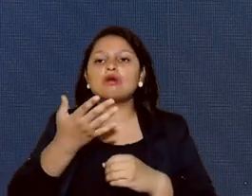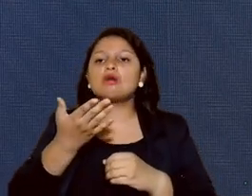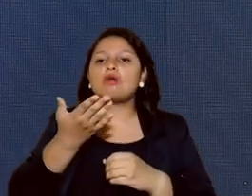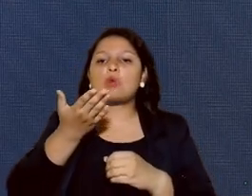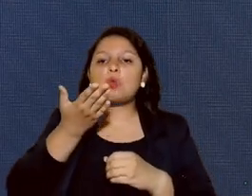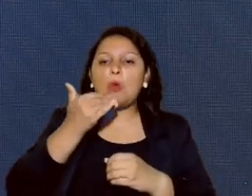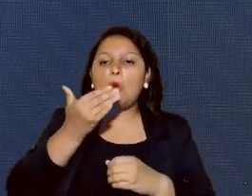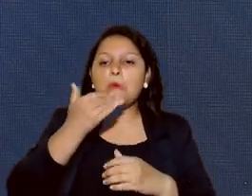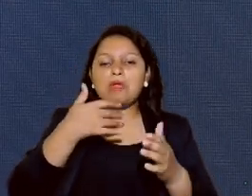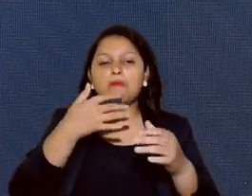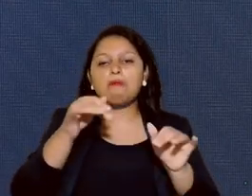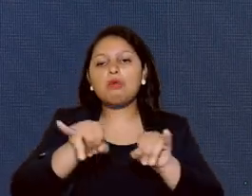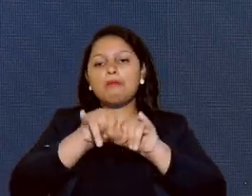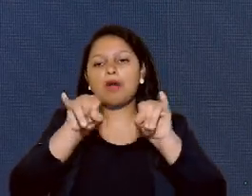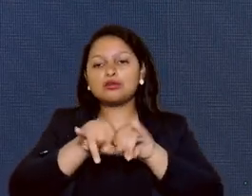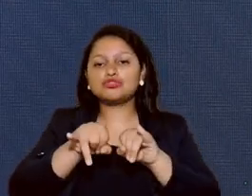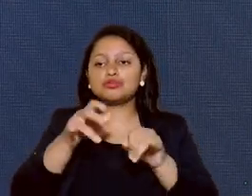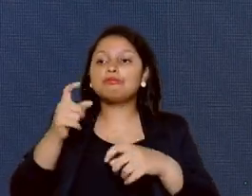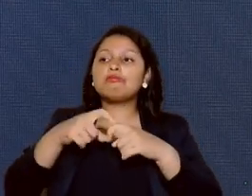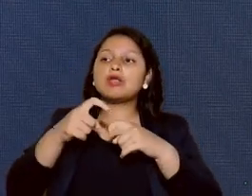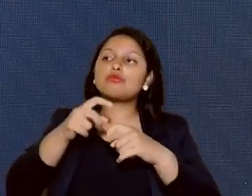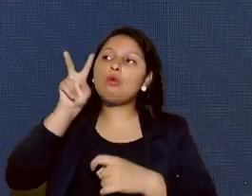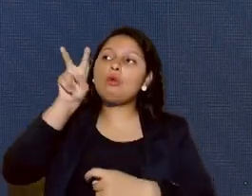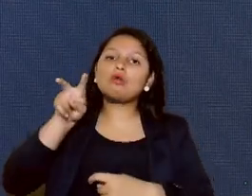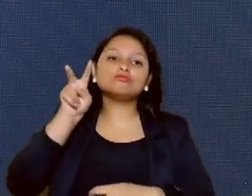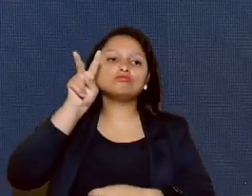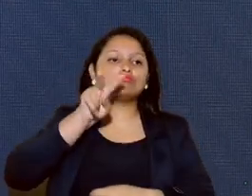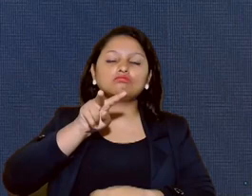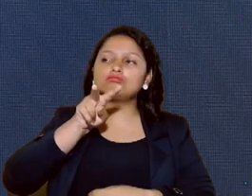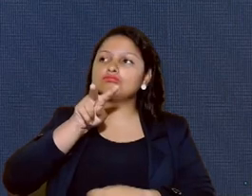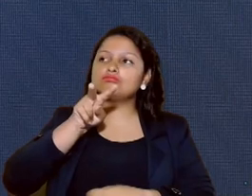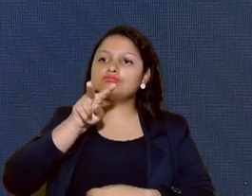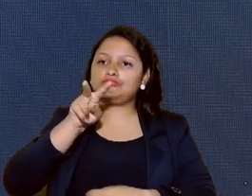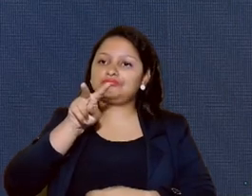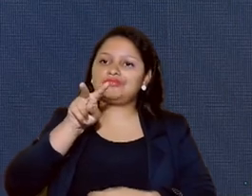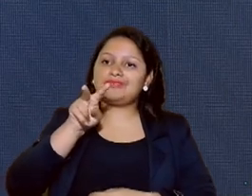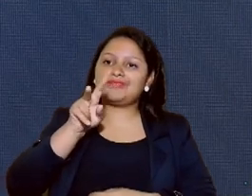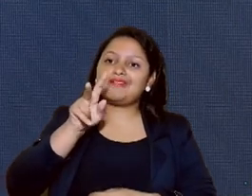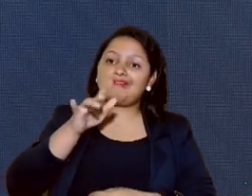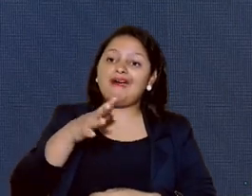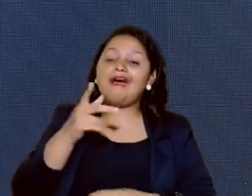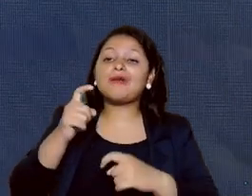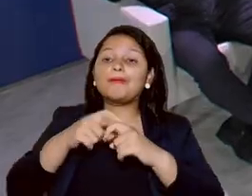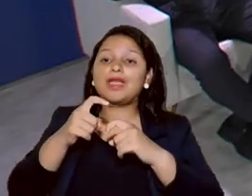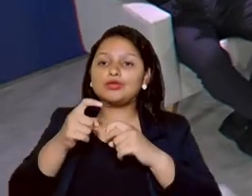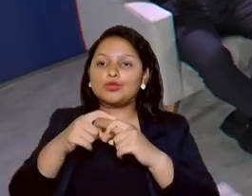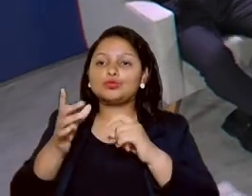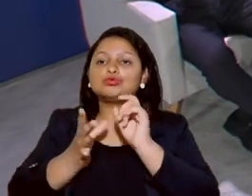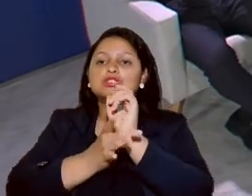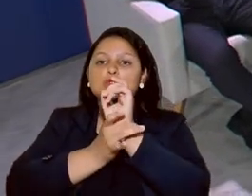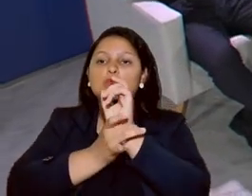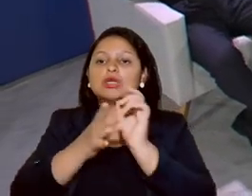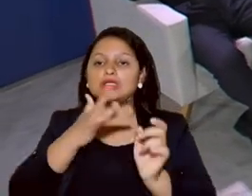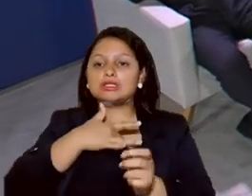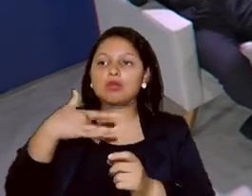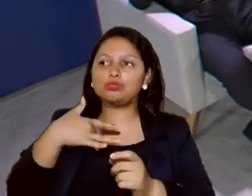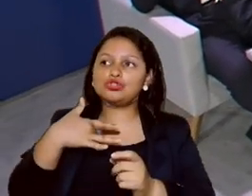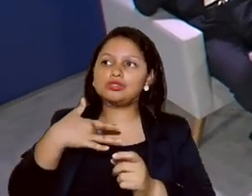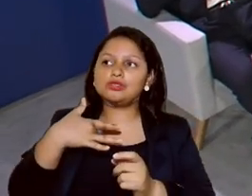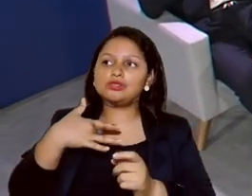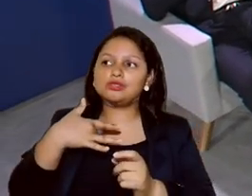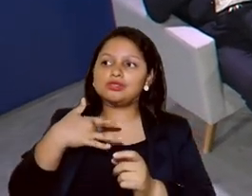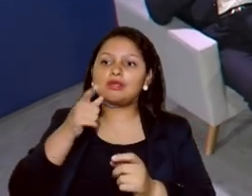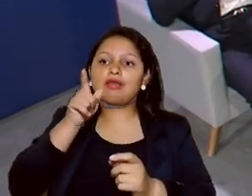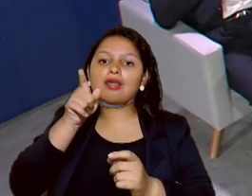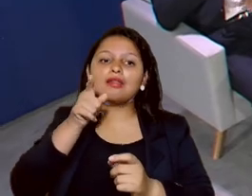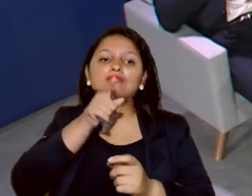vida não tão saudável não tenho dúvida que que o plano de saúde o seguro que aquela pessoa vai contratar vai ser mais caro do que outra pessoa